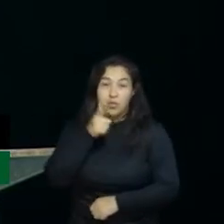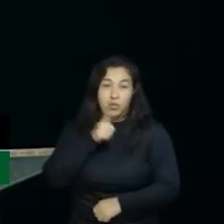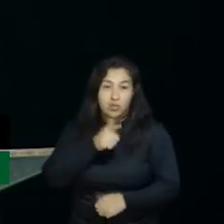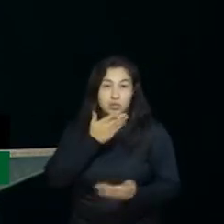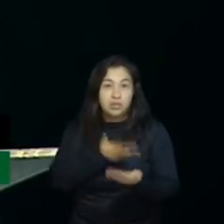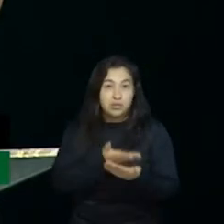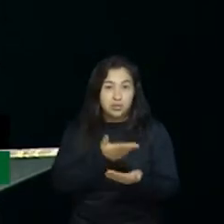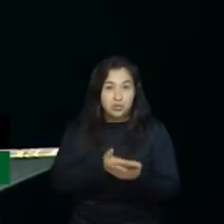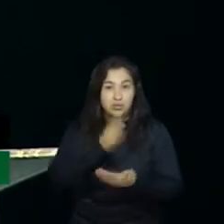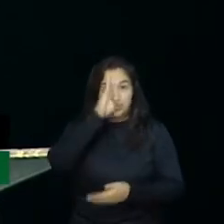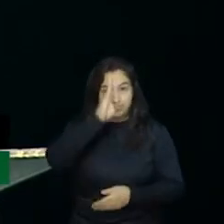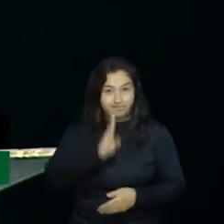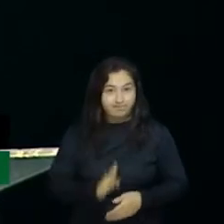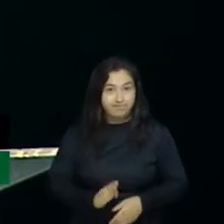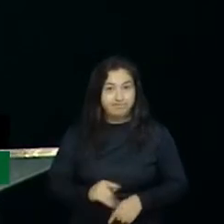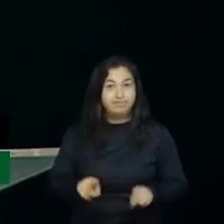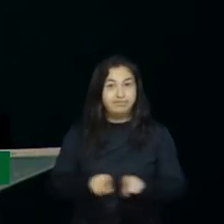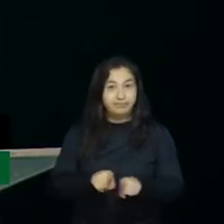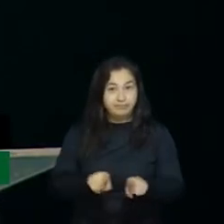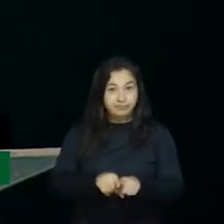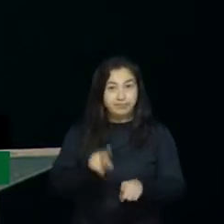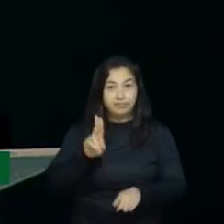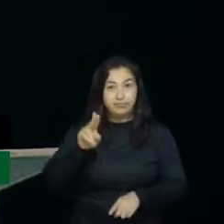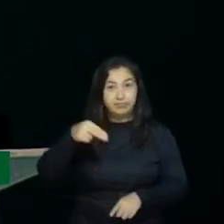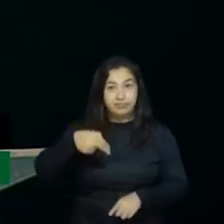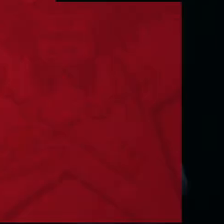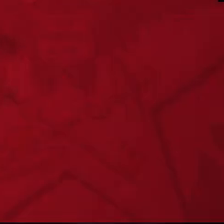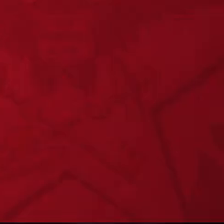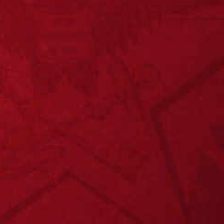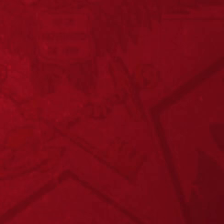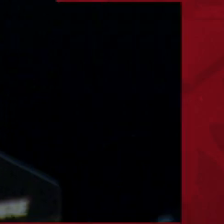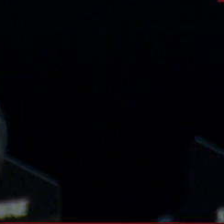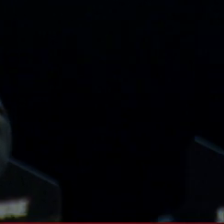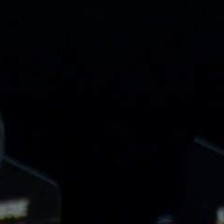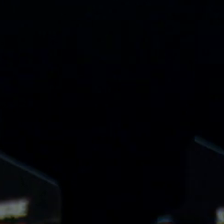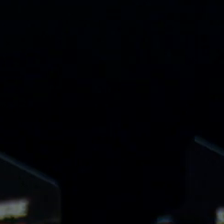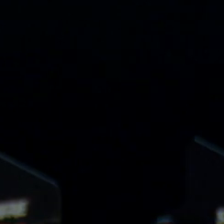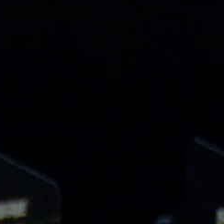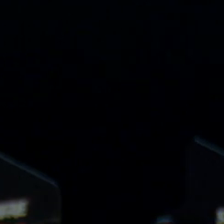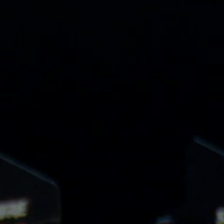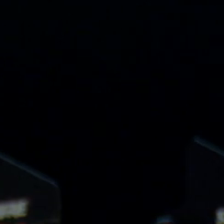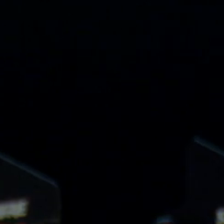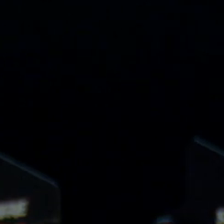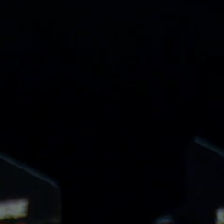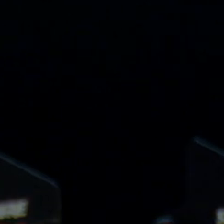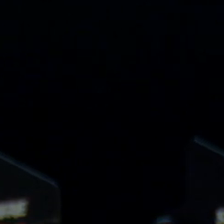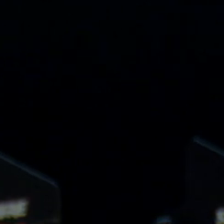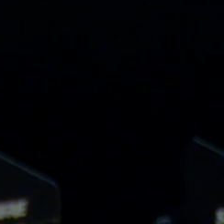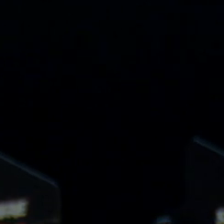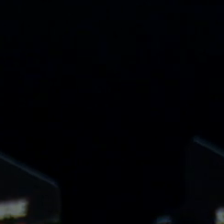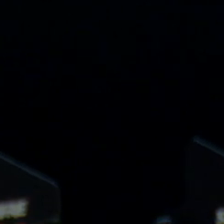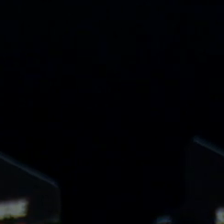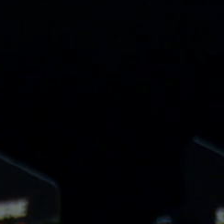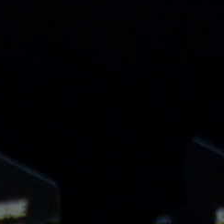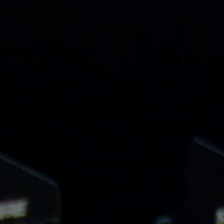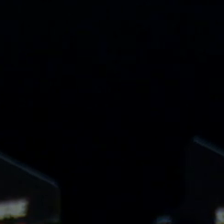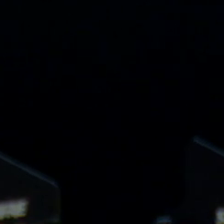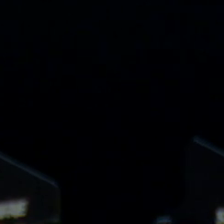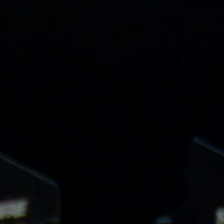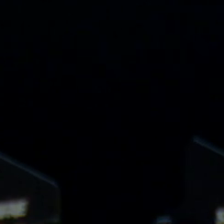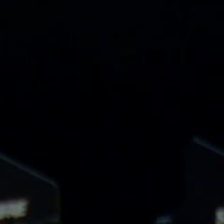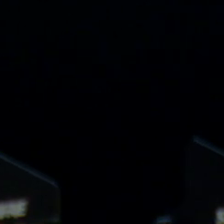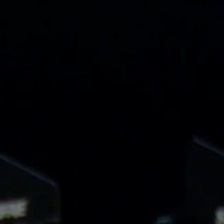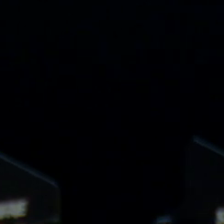Universidade Gratuita e Uniedu, neste caso 100% de gratuidade. O presidente do Hospital Santo Antônio, Tadeu Ave, falou sobre